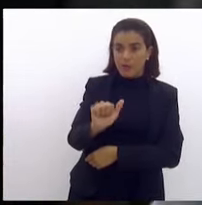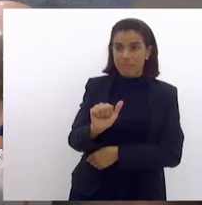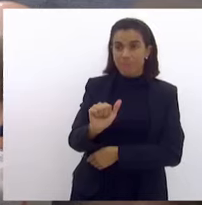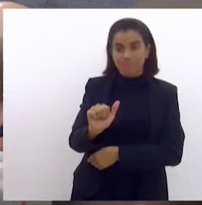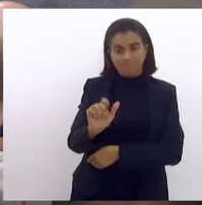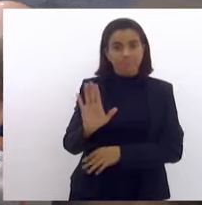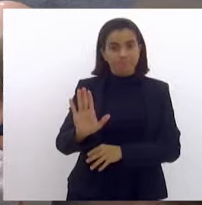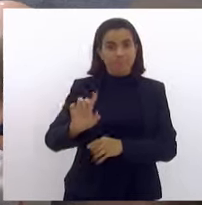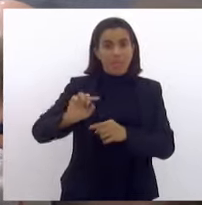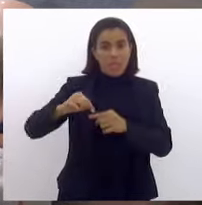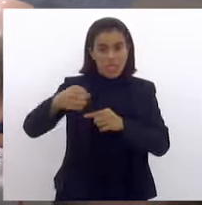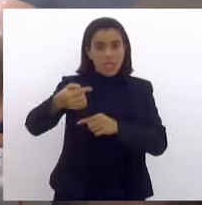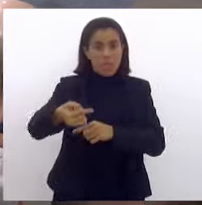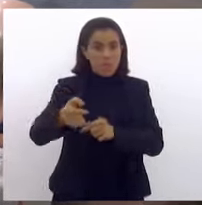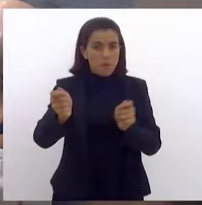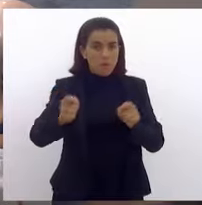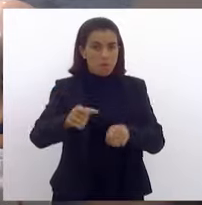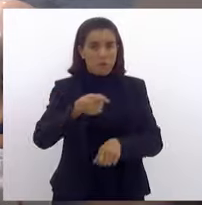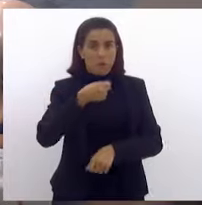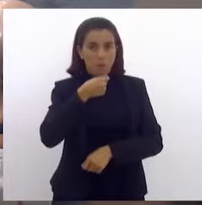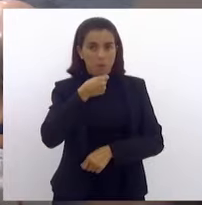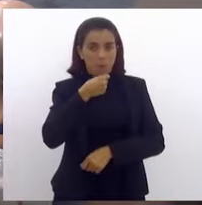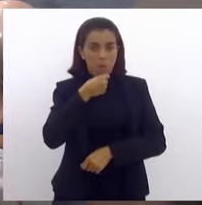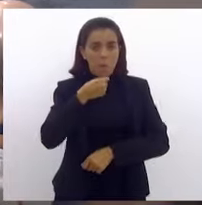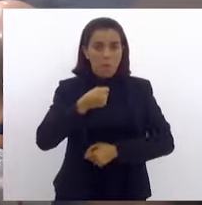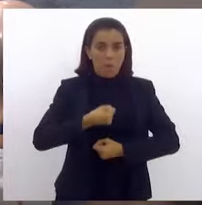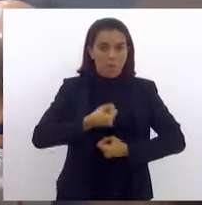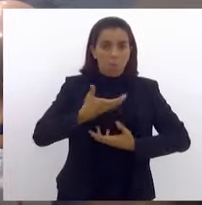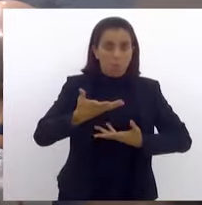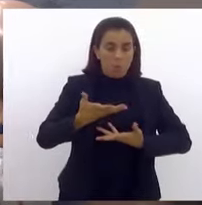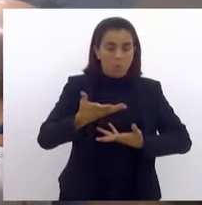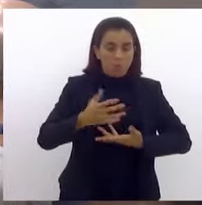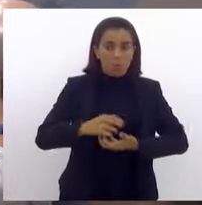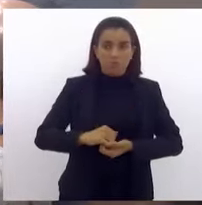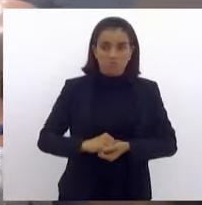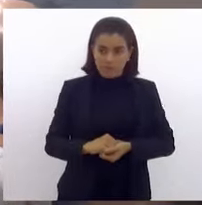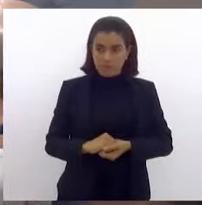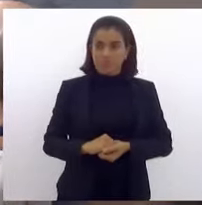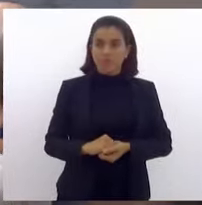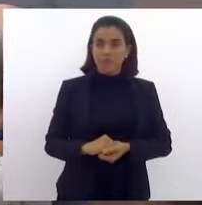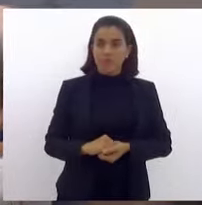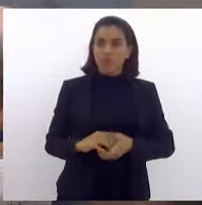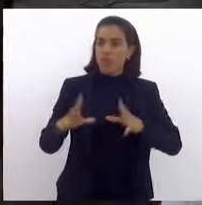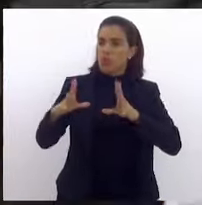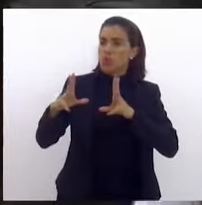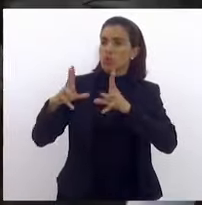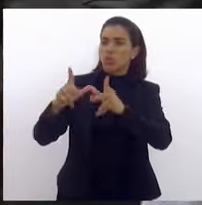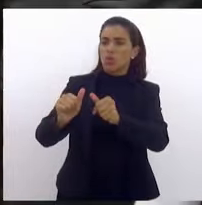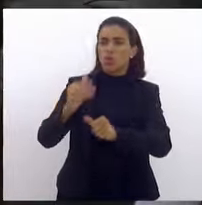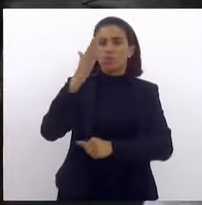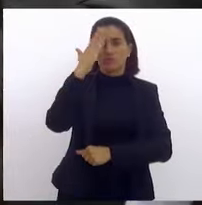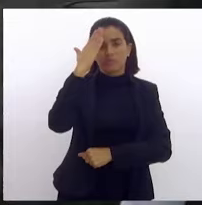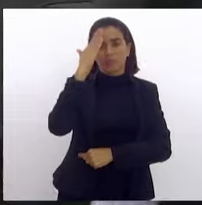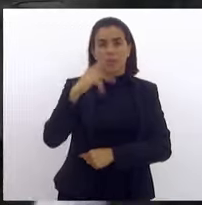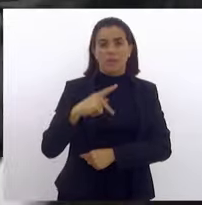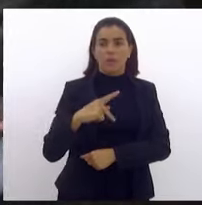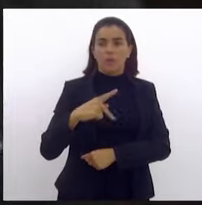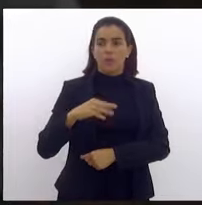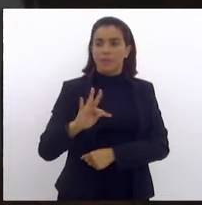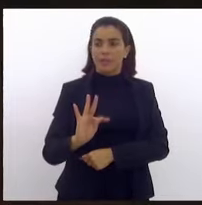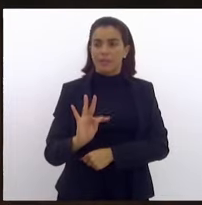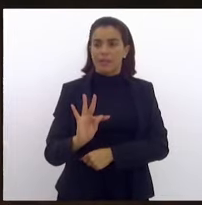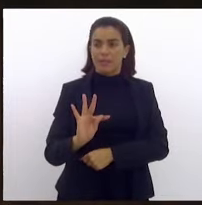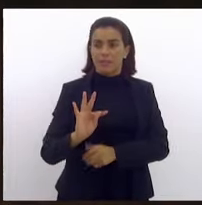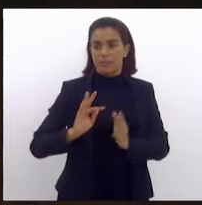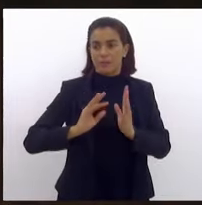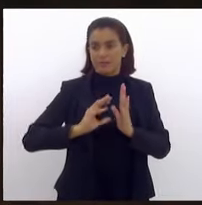Vossa Excelência depois possa vir se manifestar regimentalmente. Todos sabem que o PT, senhor presidente,